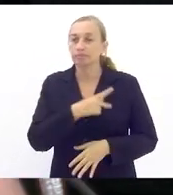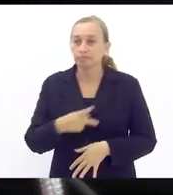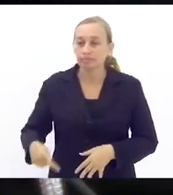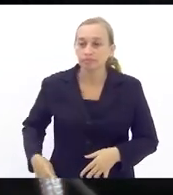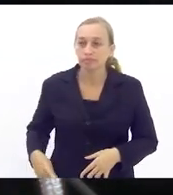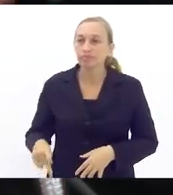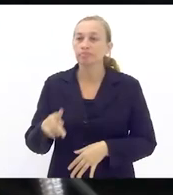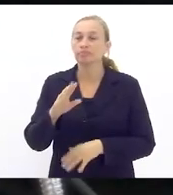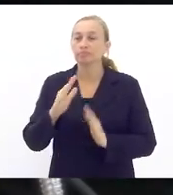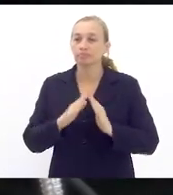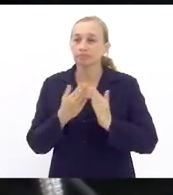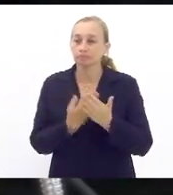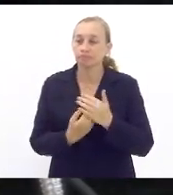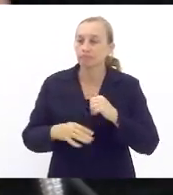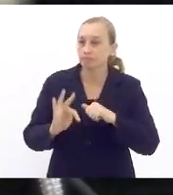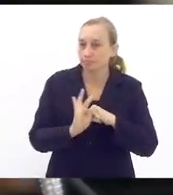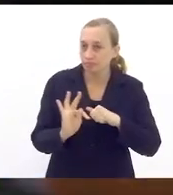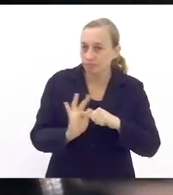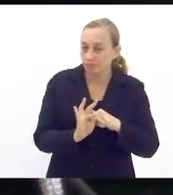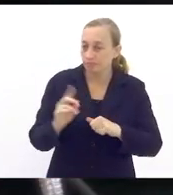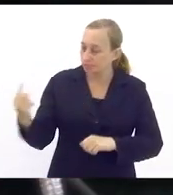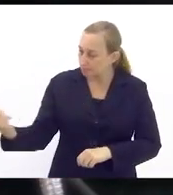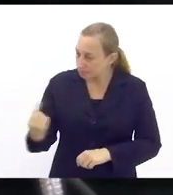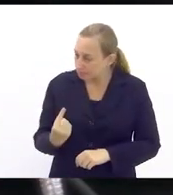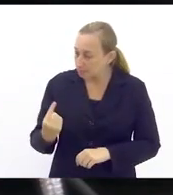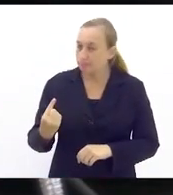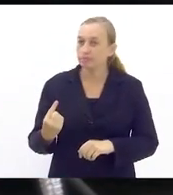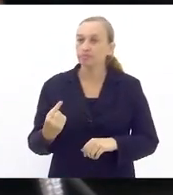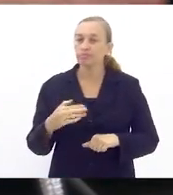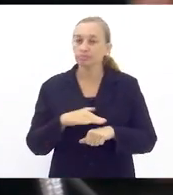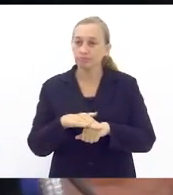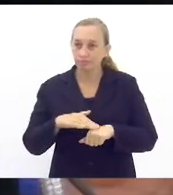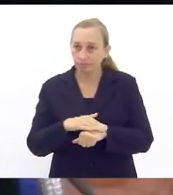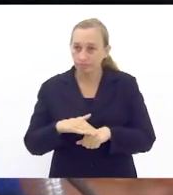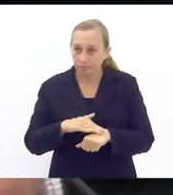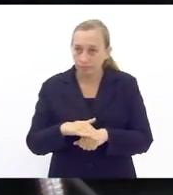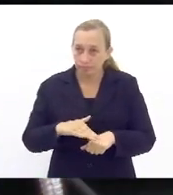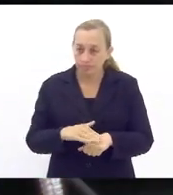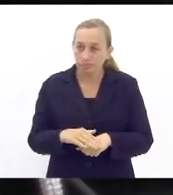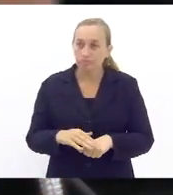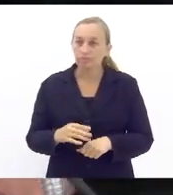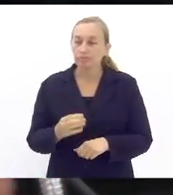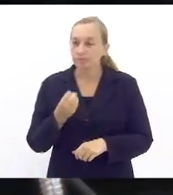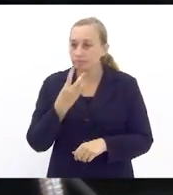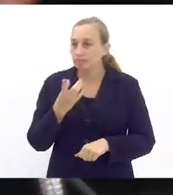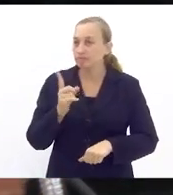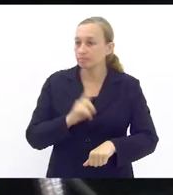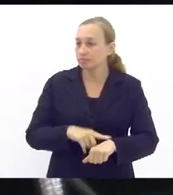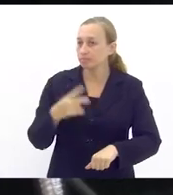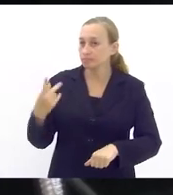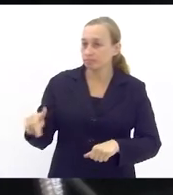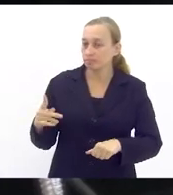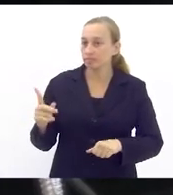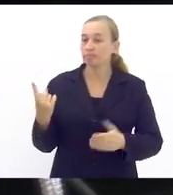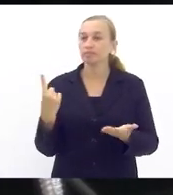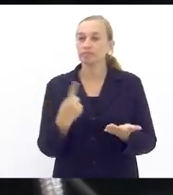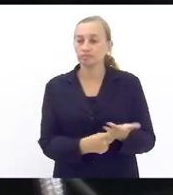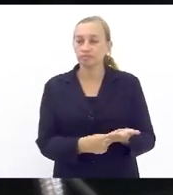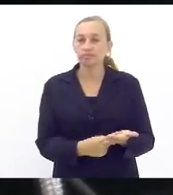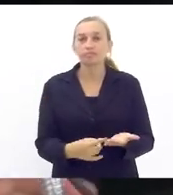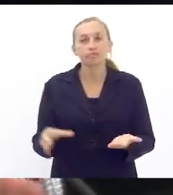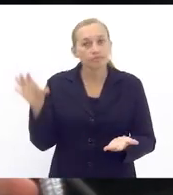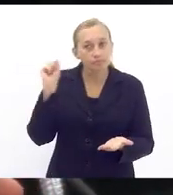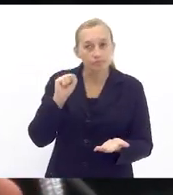da Faetec que veio aqui se dispôs a passar boa parte da sua tarde comprometida no processo de escuta